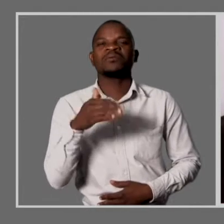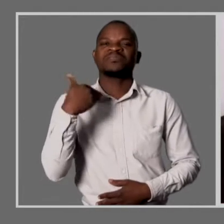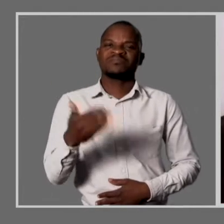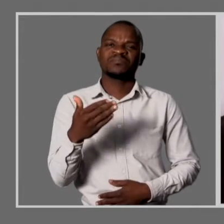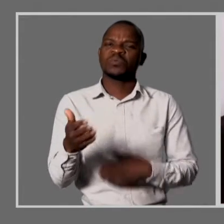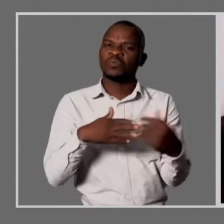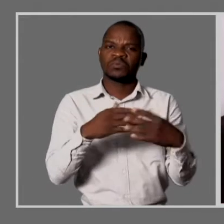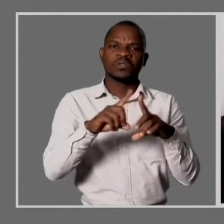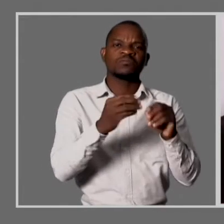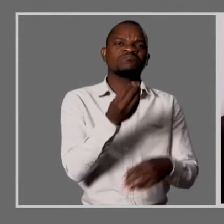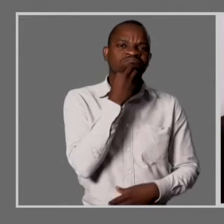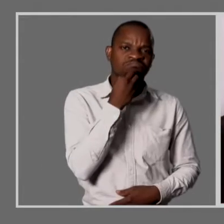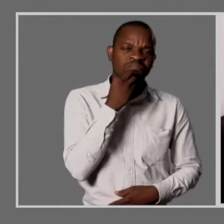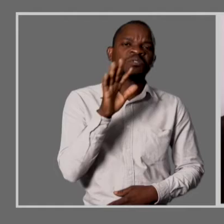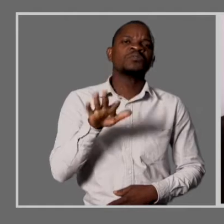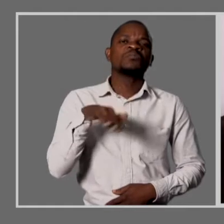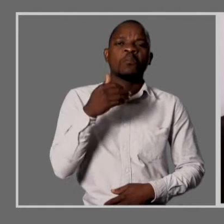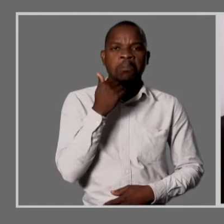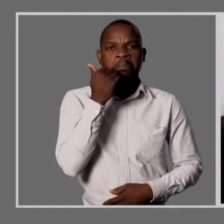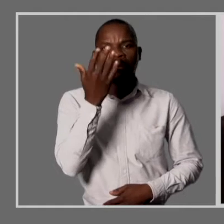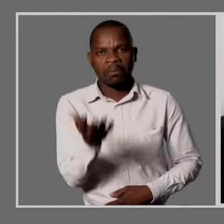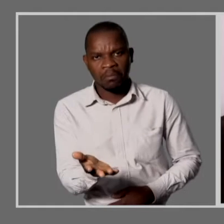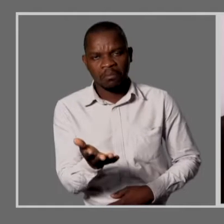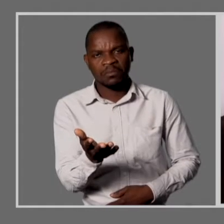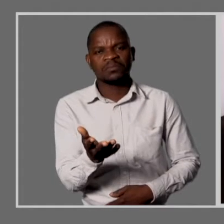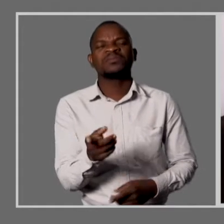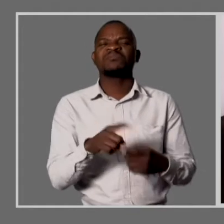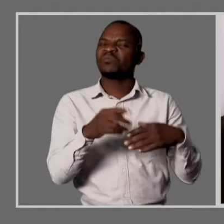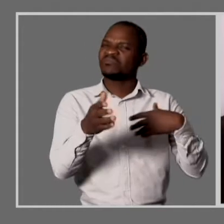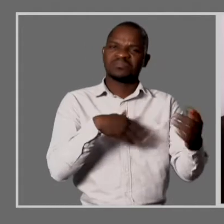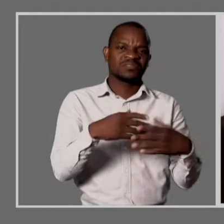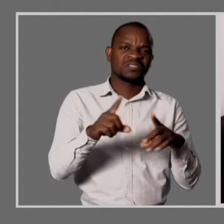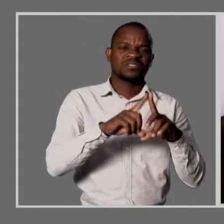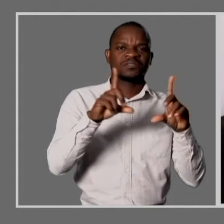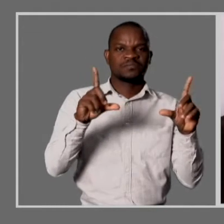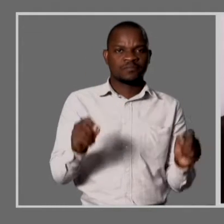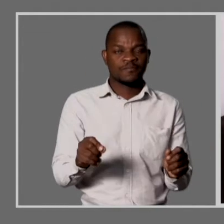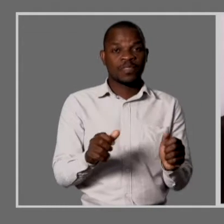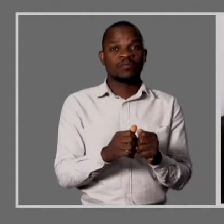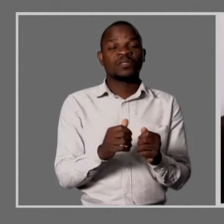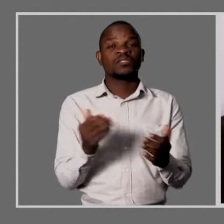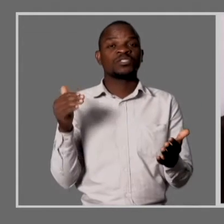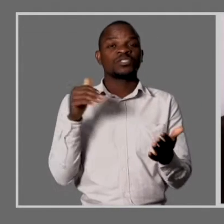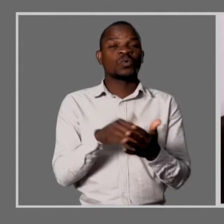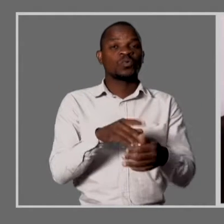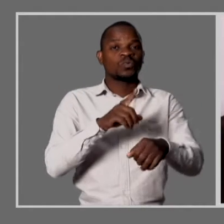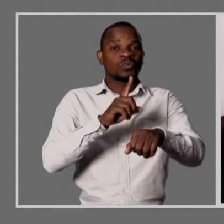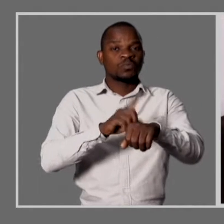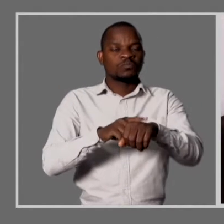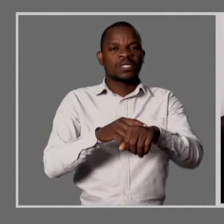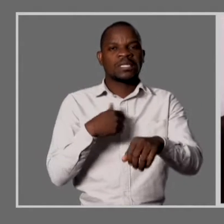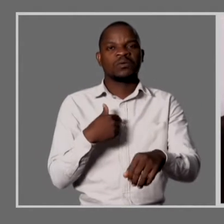Tudo que eu comia, tudo que eu comia, eu estava a lançar, estava a vomitar, qualquer coisa. Então,